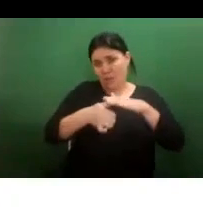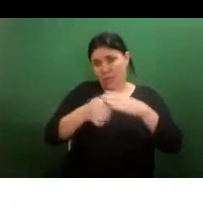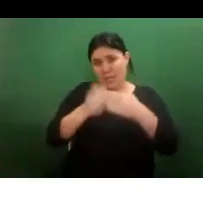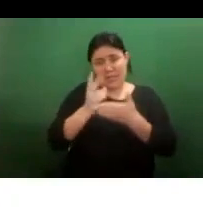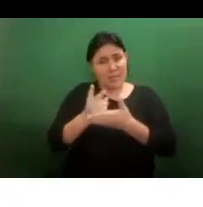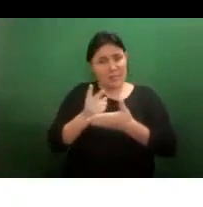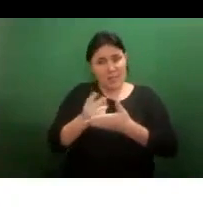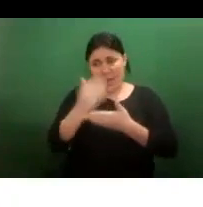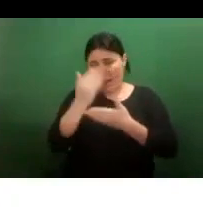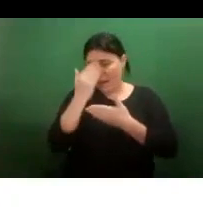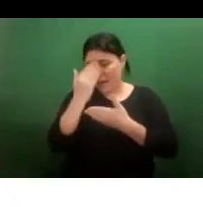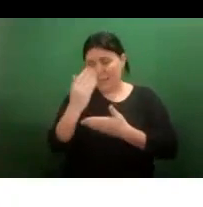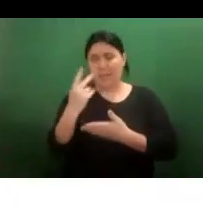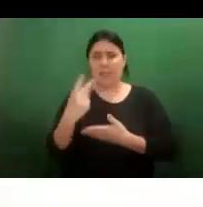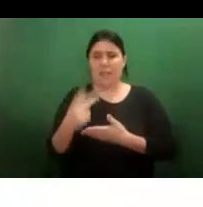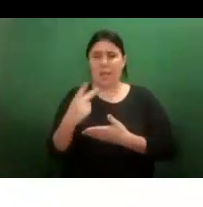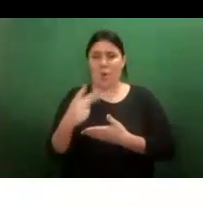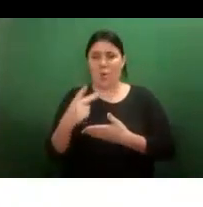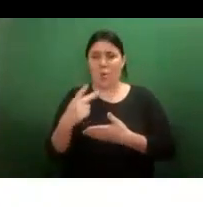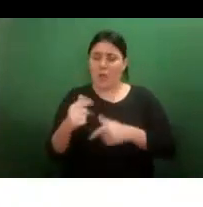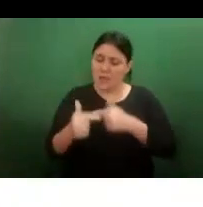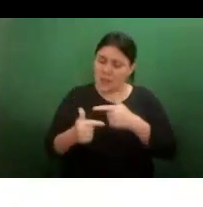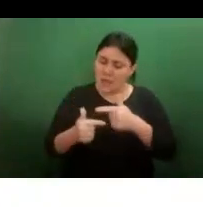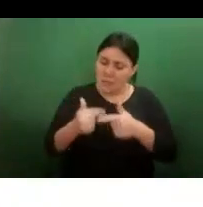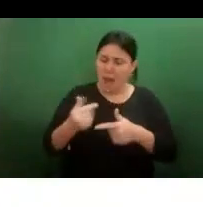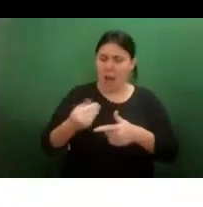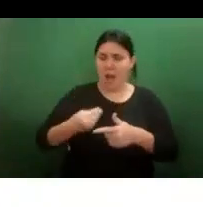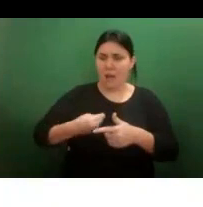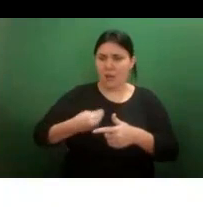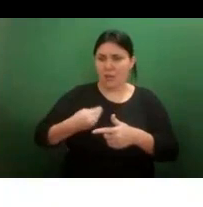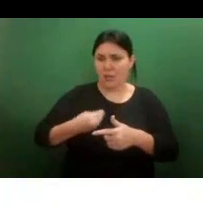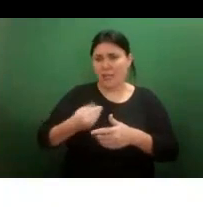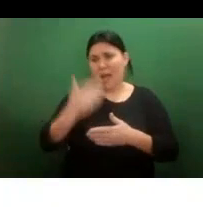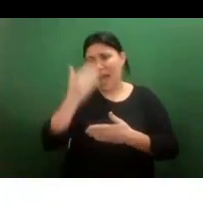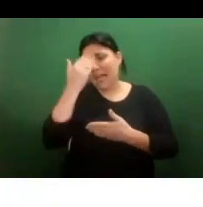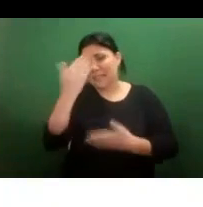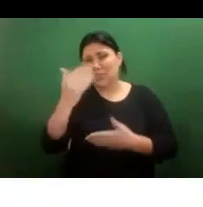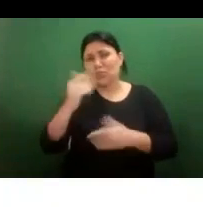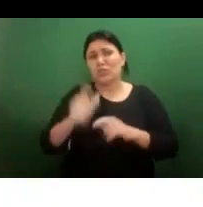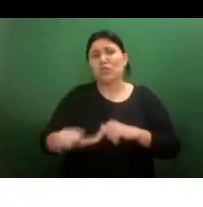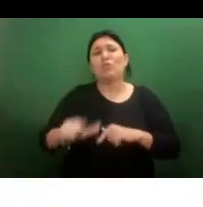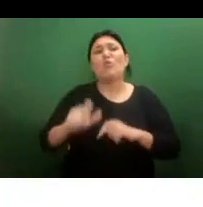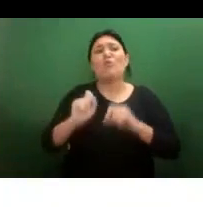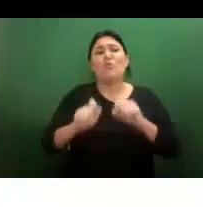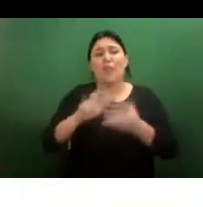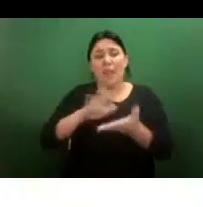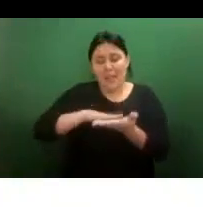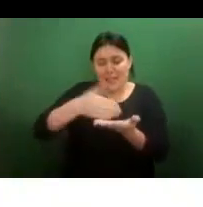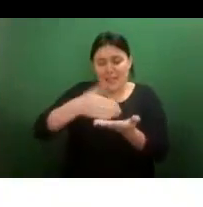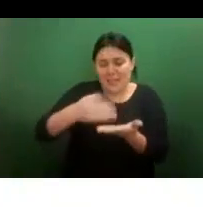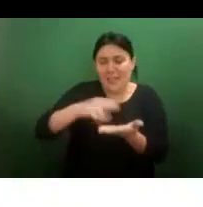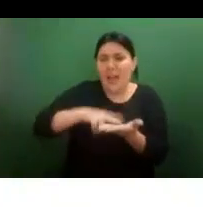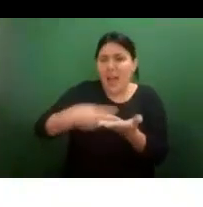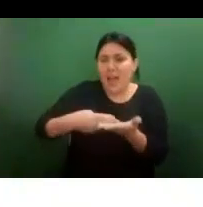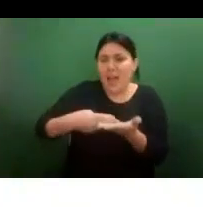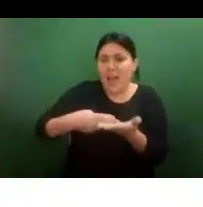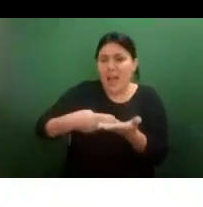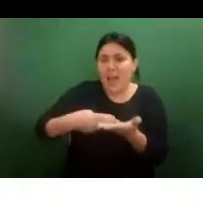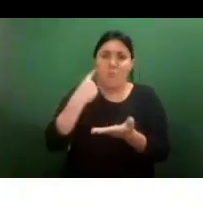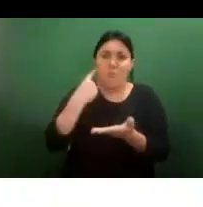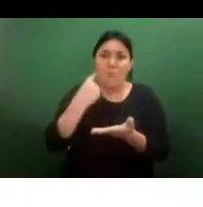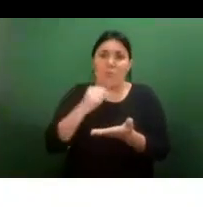agradece o teu trabalho, a tua presença. Agradecer de novo as nossas intérpretes, a Mônica, quem é que está com a